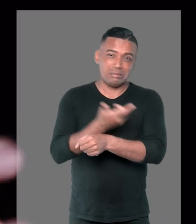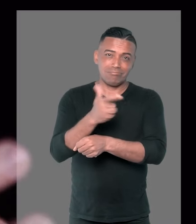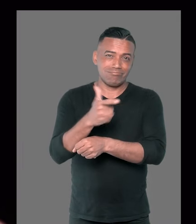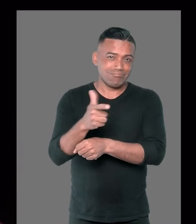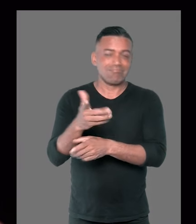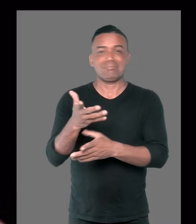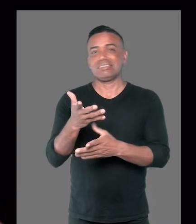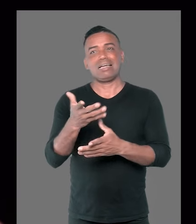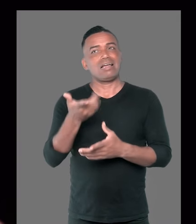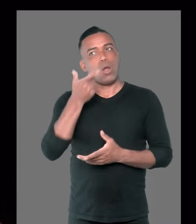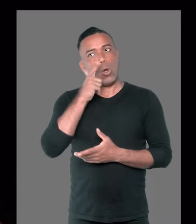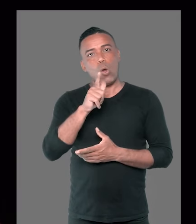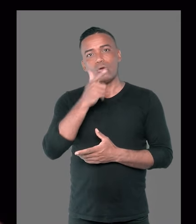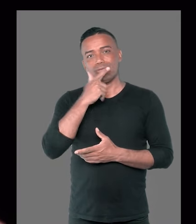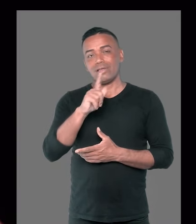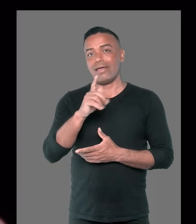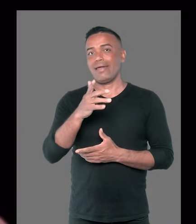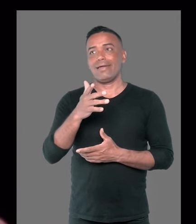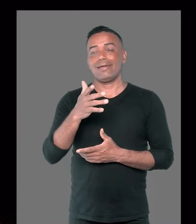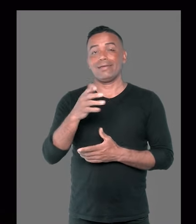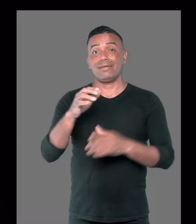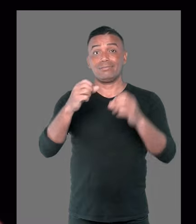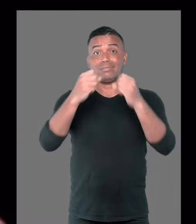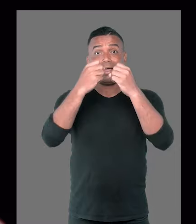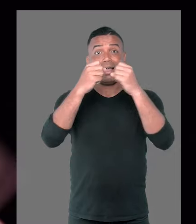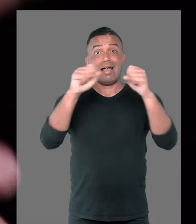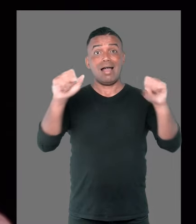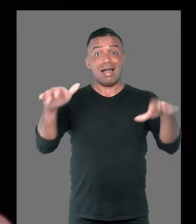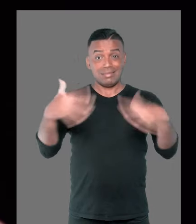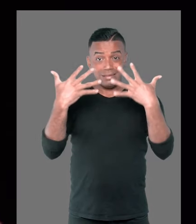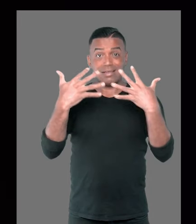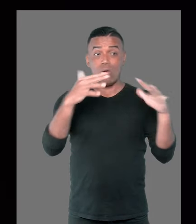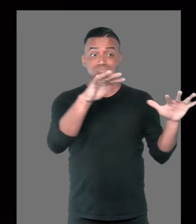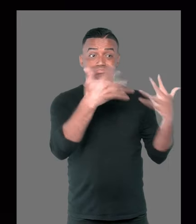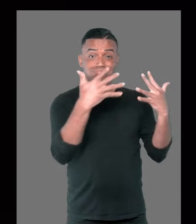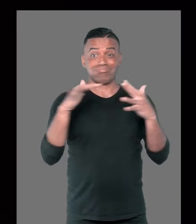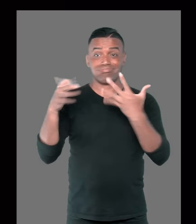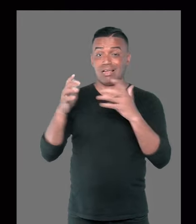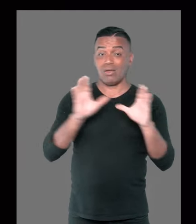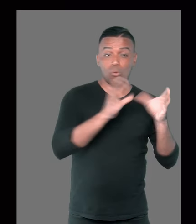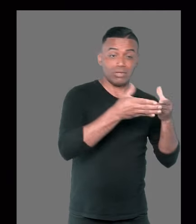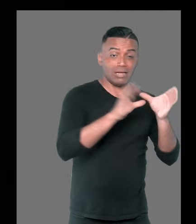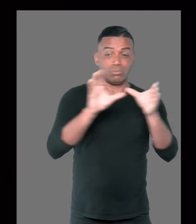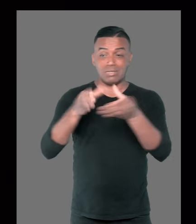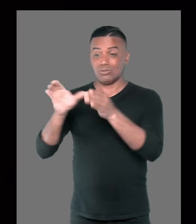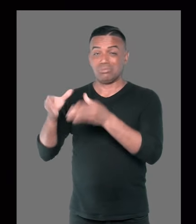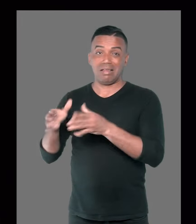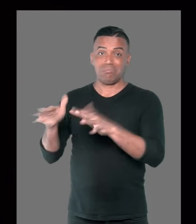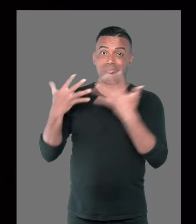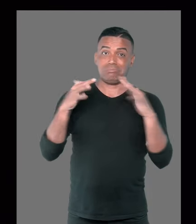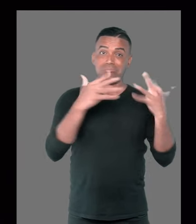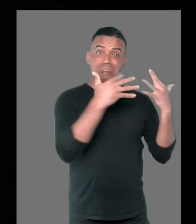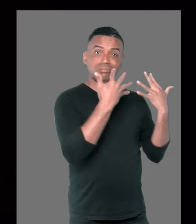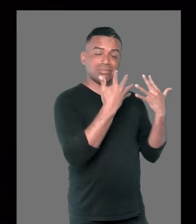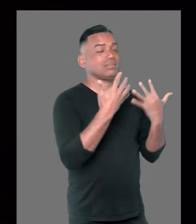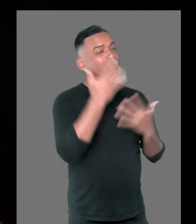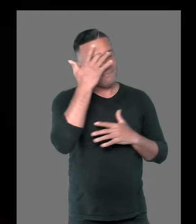conta de da atenção das comunidades que existem nesse espaço é de uma certa forma